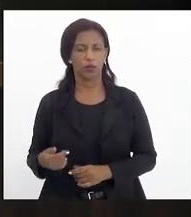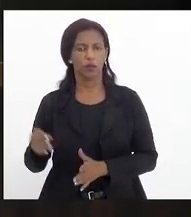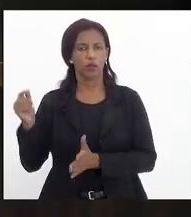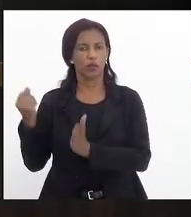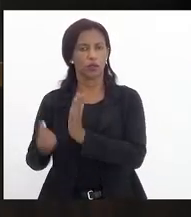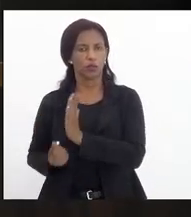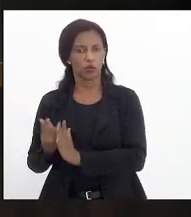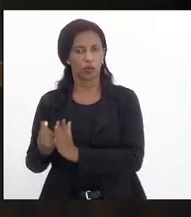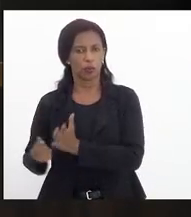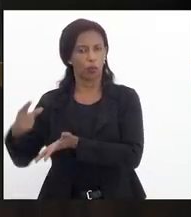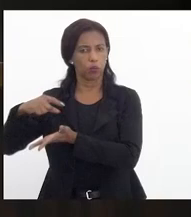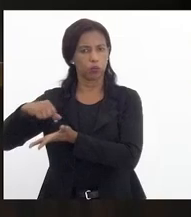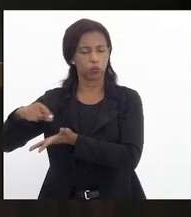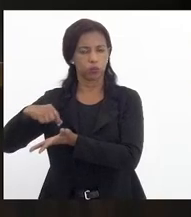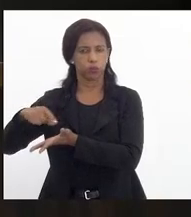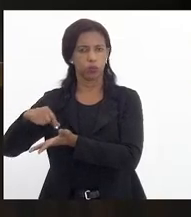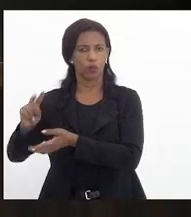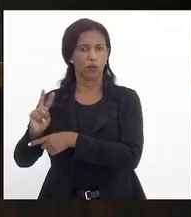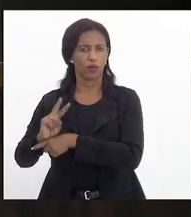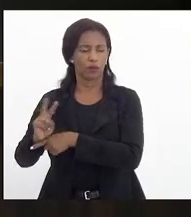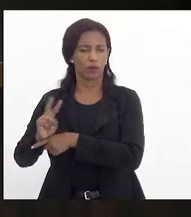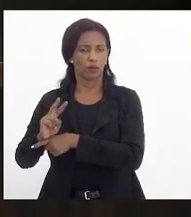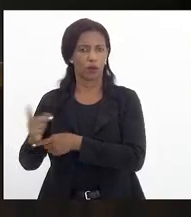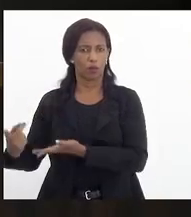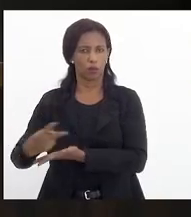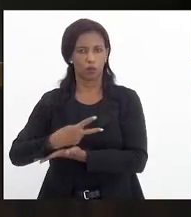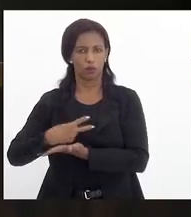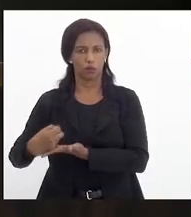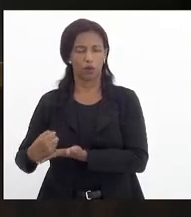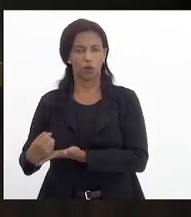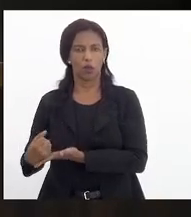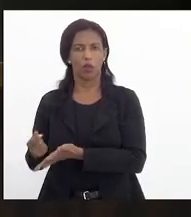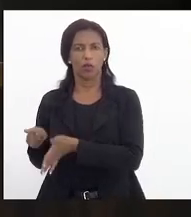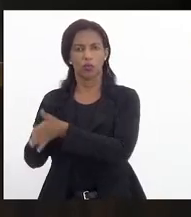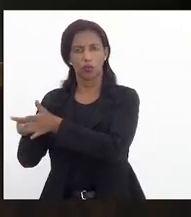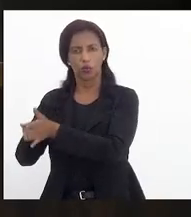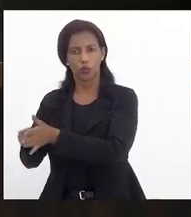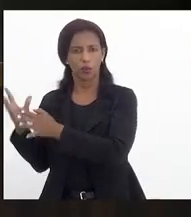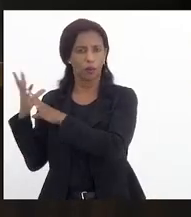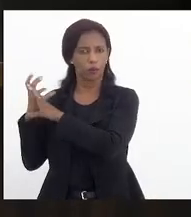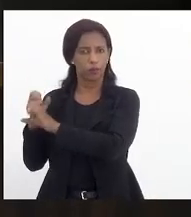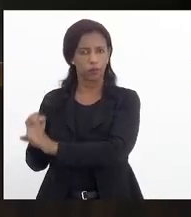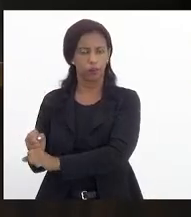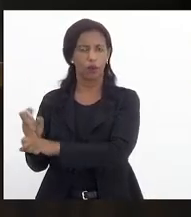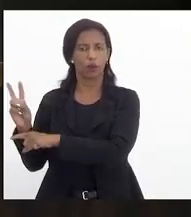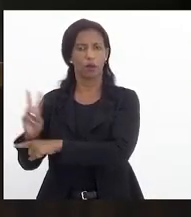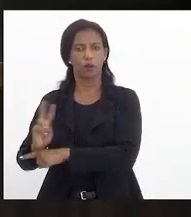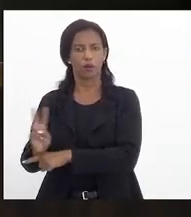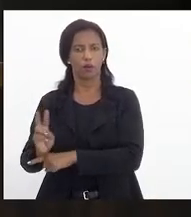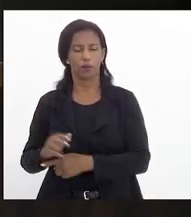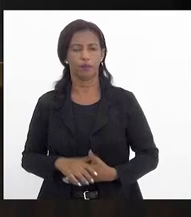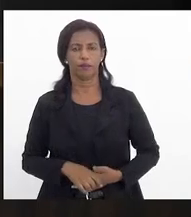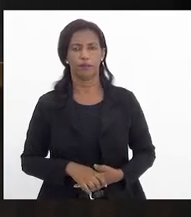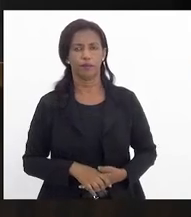tributação, controle da arrecadação estadual, fiscalização dos tributos estaduais, de orçamento, finanças, fiscalização financeira e